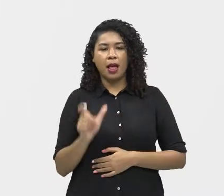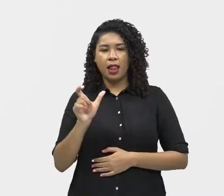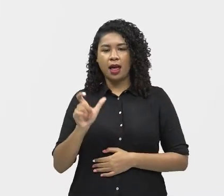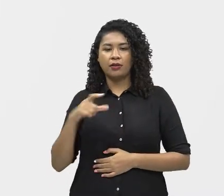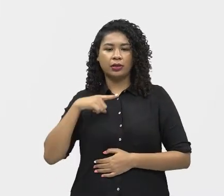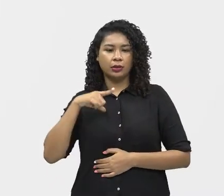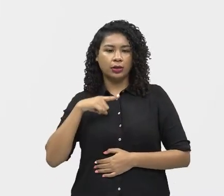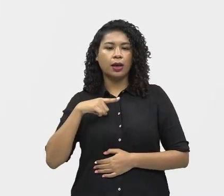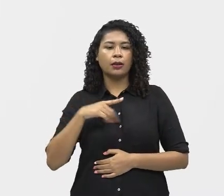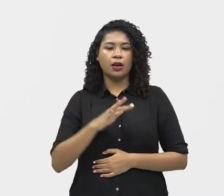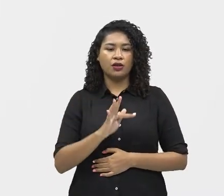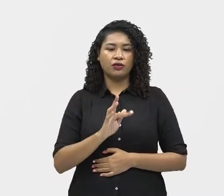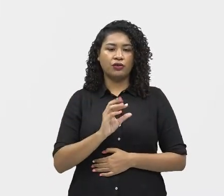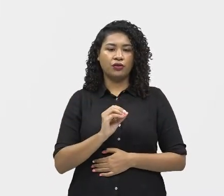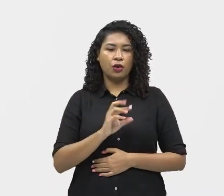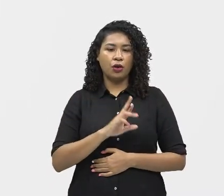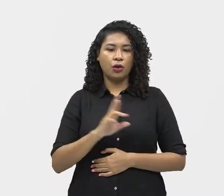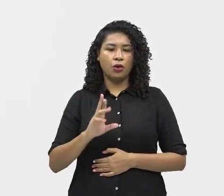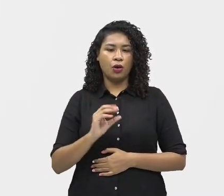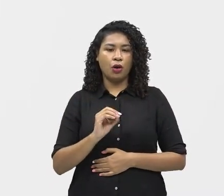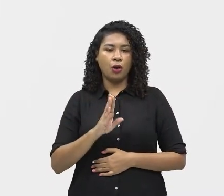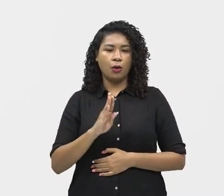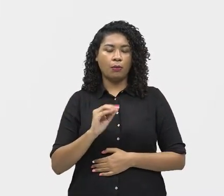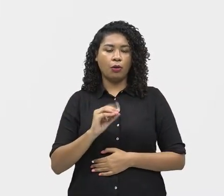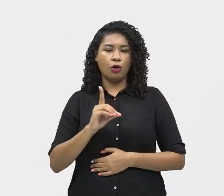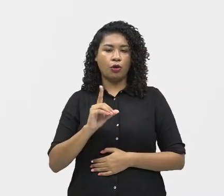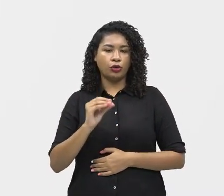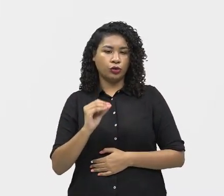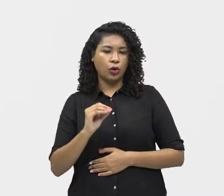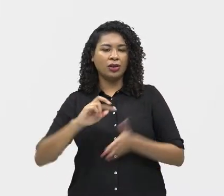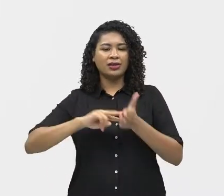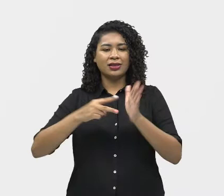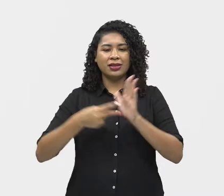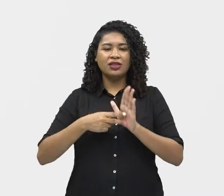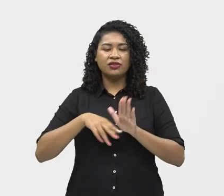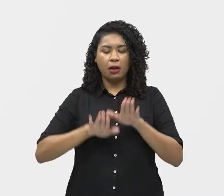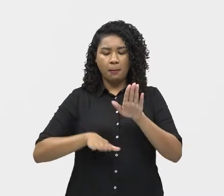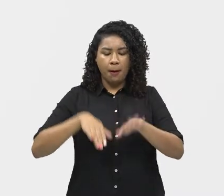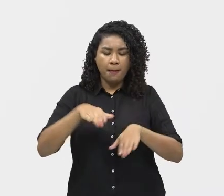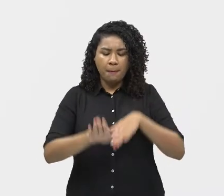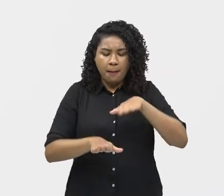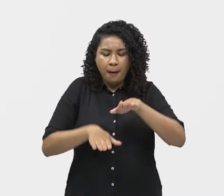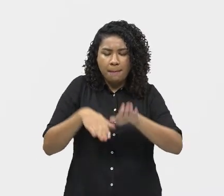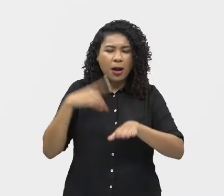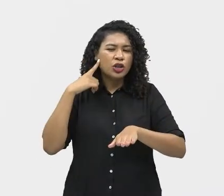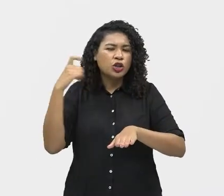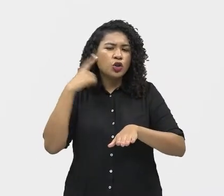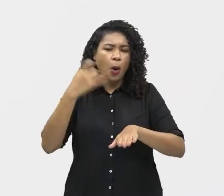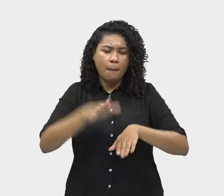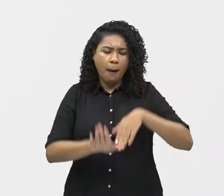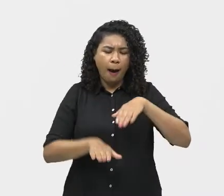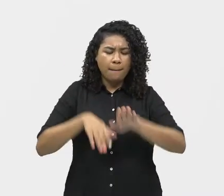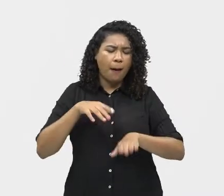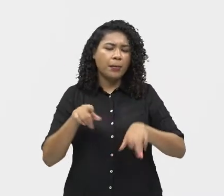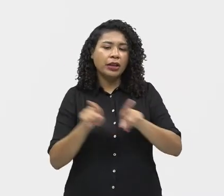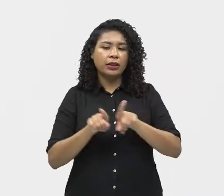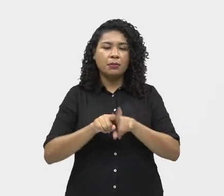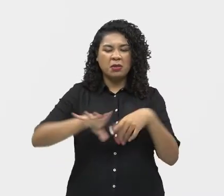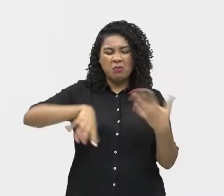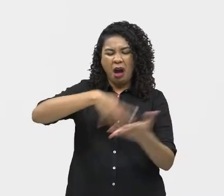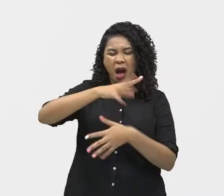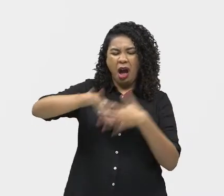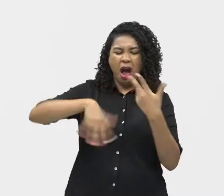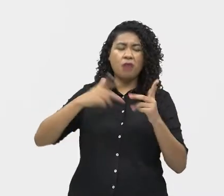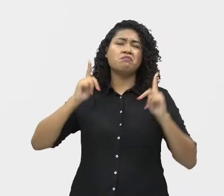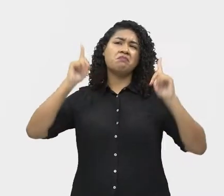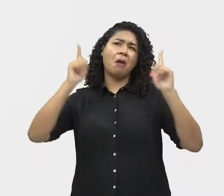de forró-bodó, que significa arrasta-pé, confusão e farra. O forró é uma